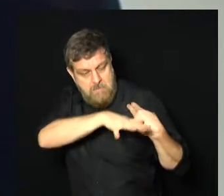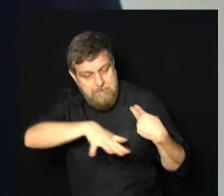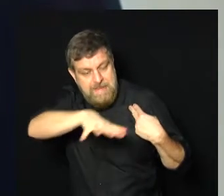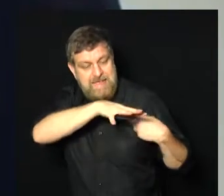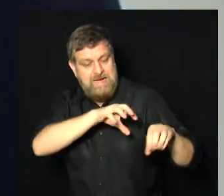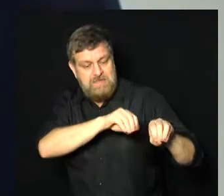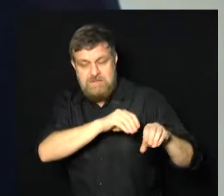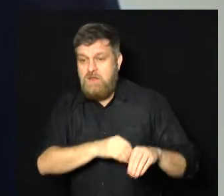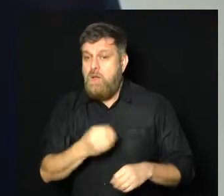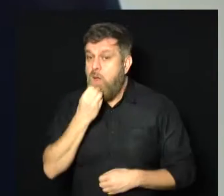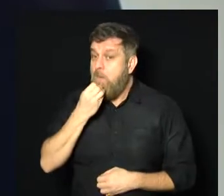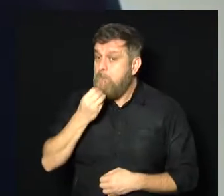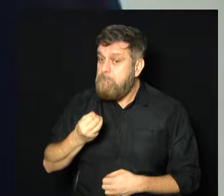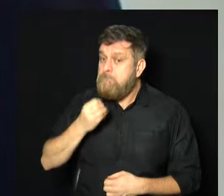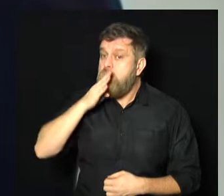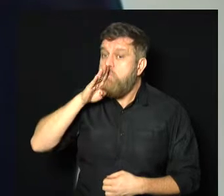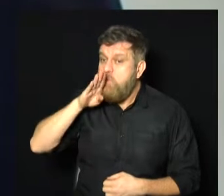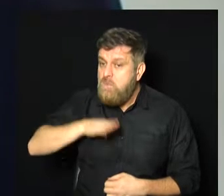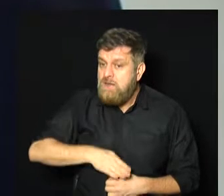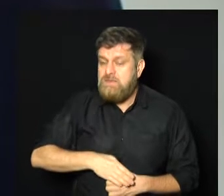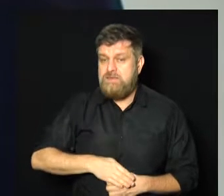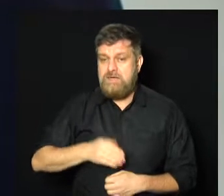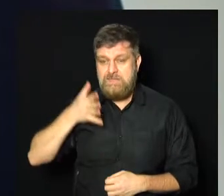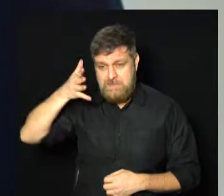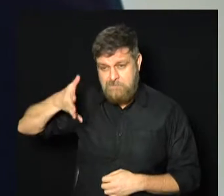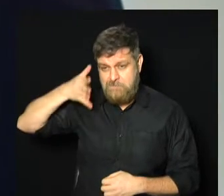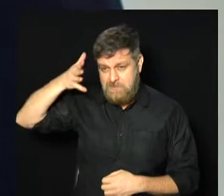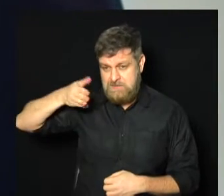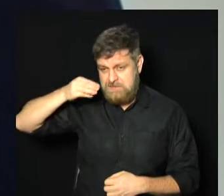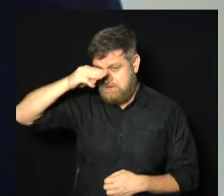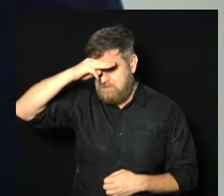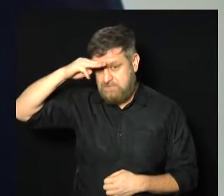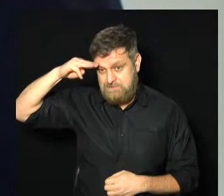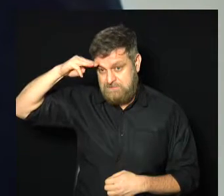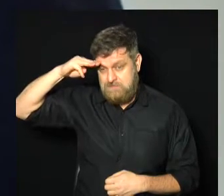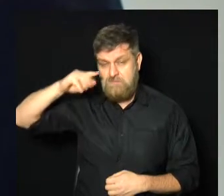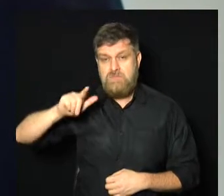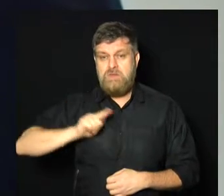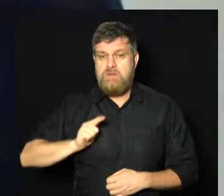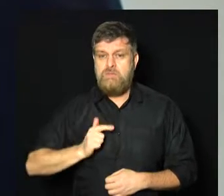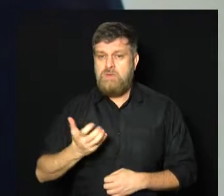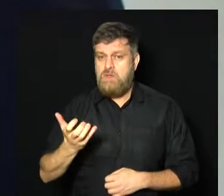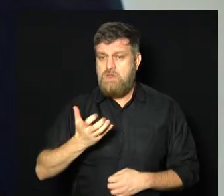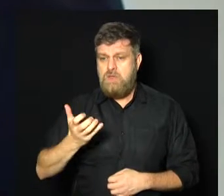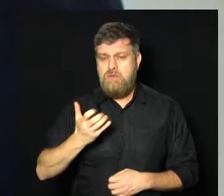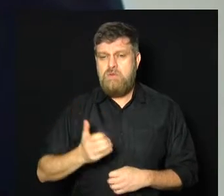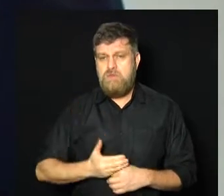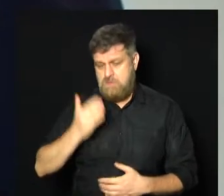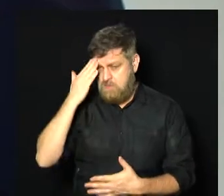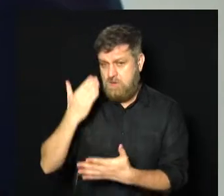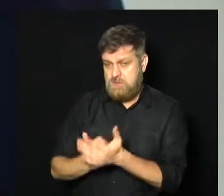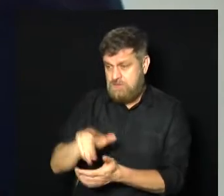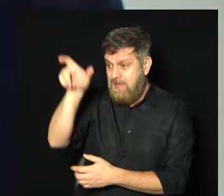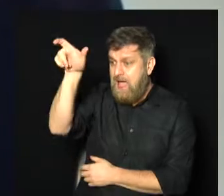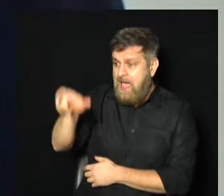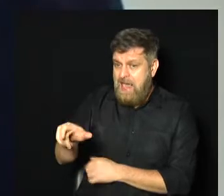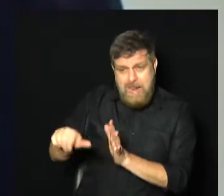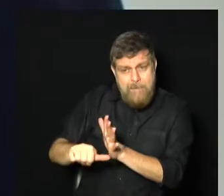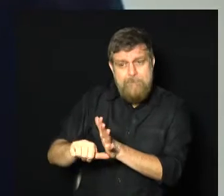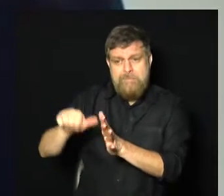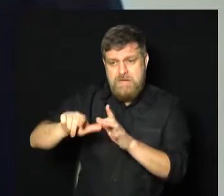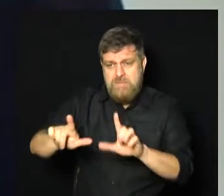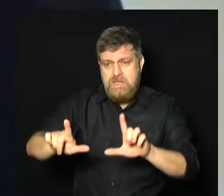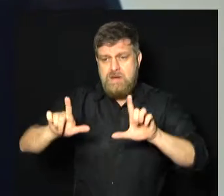tarde, Maria Emília. Boa tarde a todo mundo que está nos assistindo. Eu acredito que é melhor a Maria Emília se pronunciar